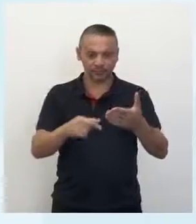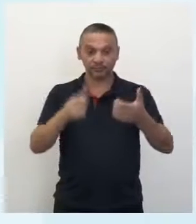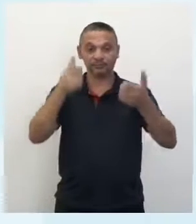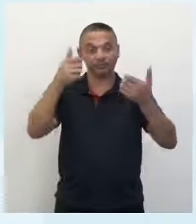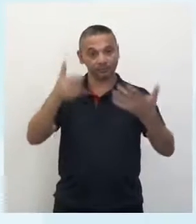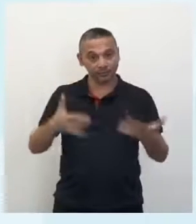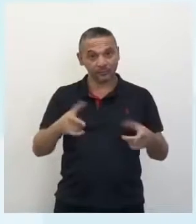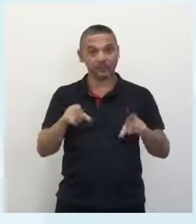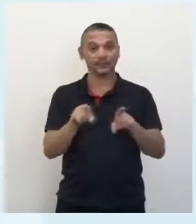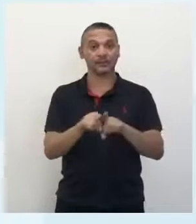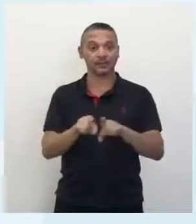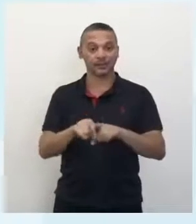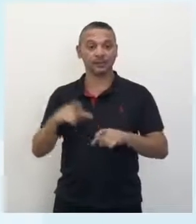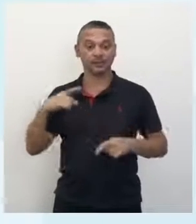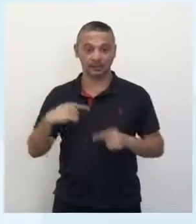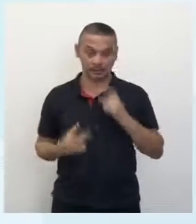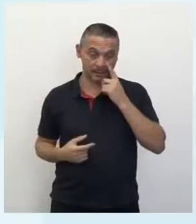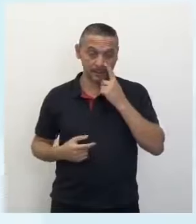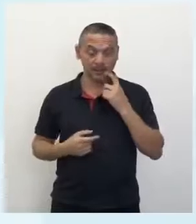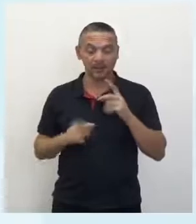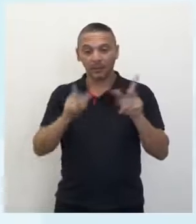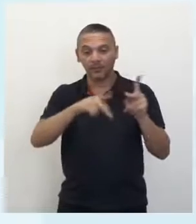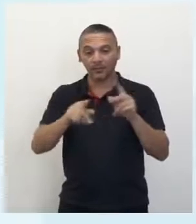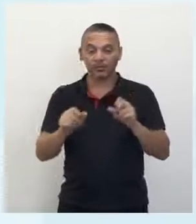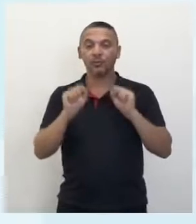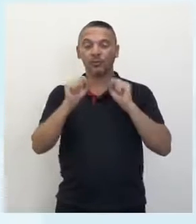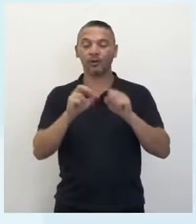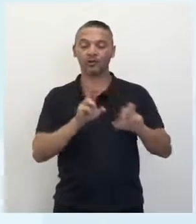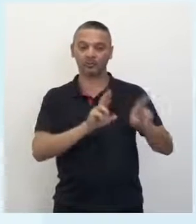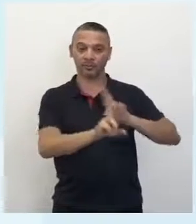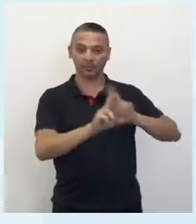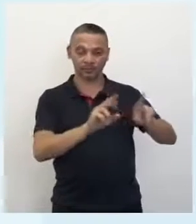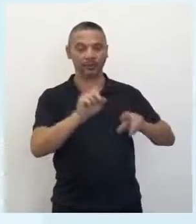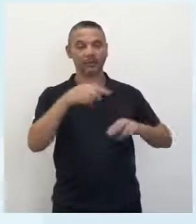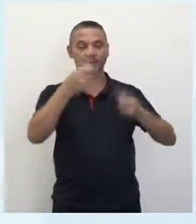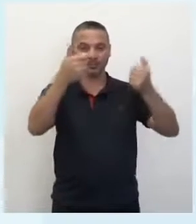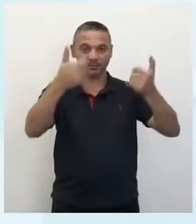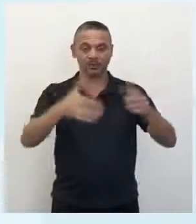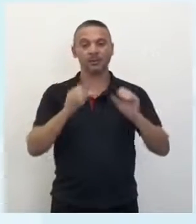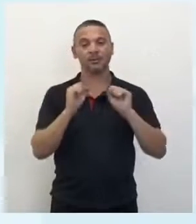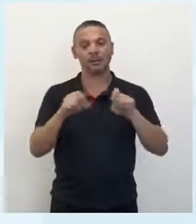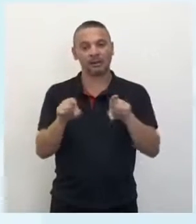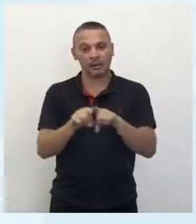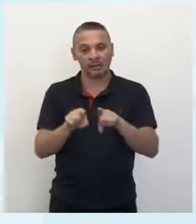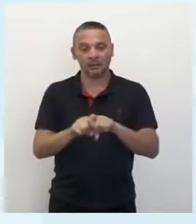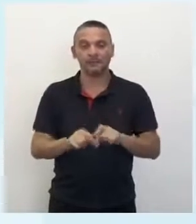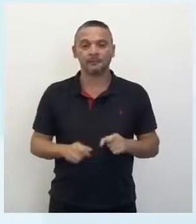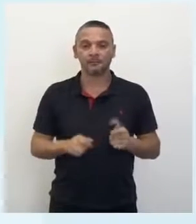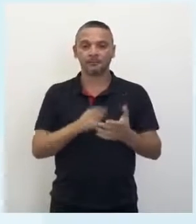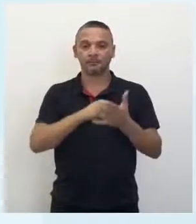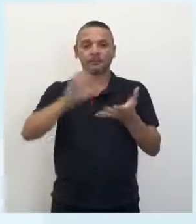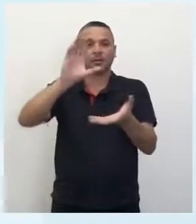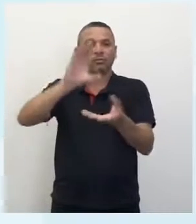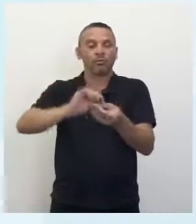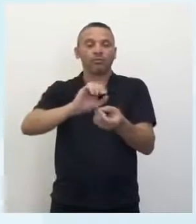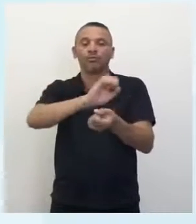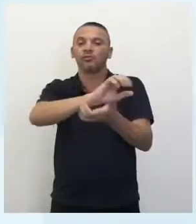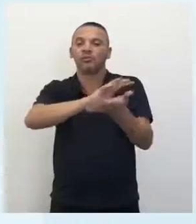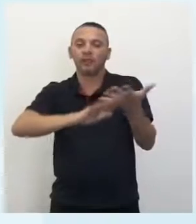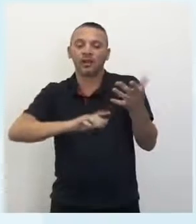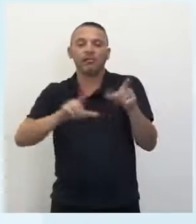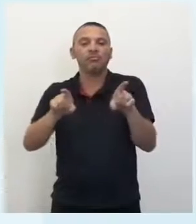aqui no chat, tira com seu professor que está muito gabaritado para responder para você, fazer resolução das